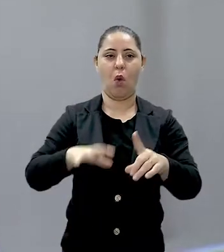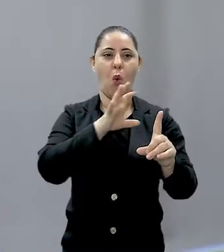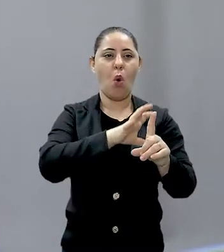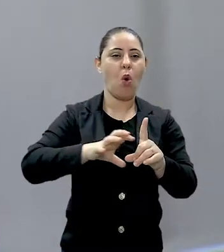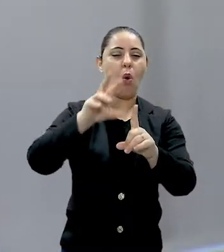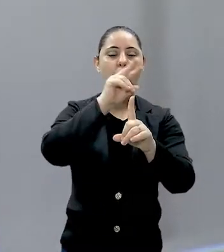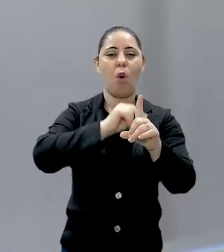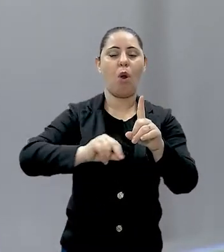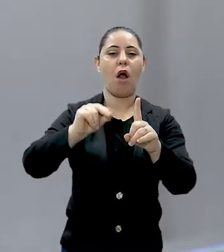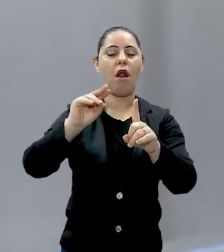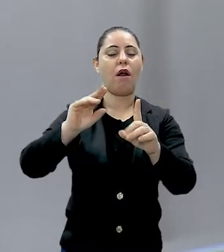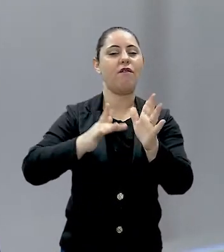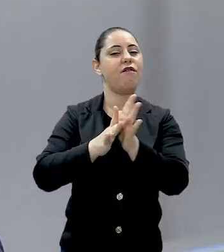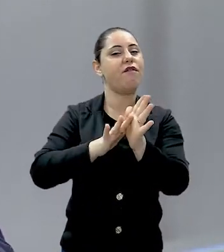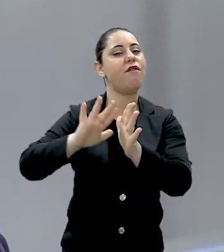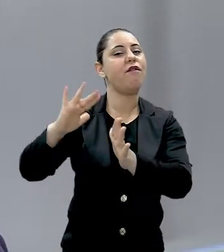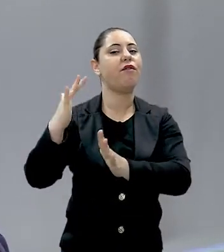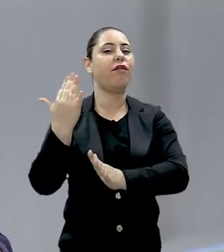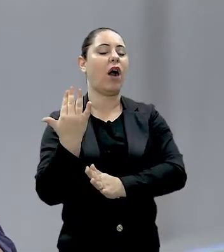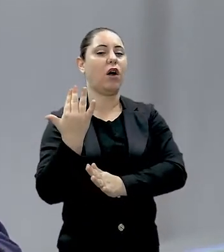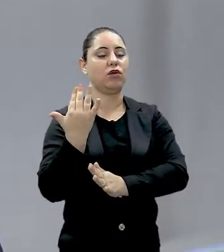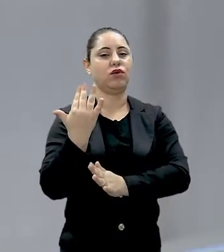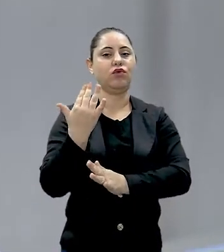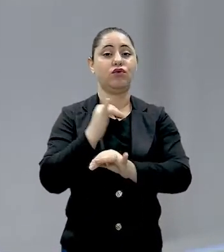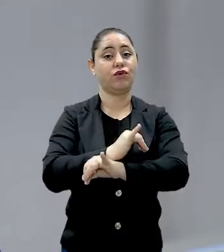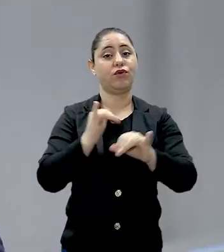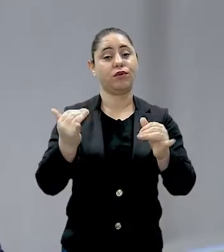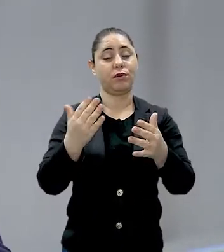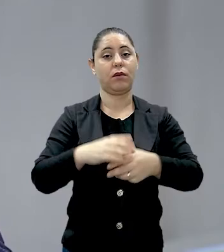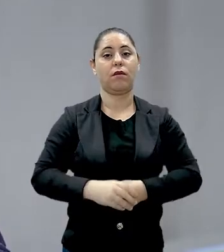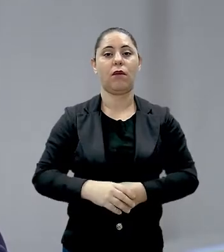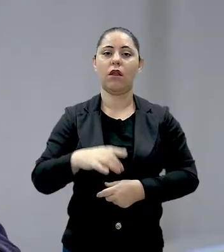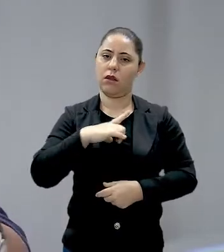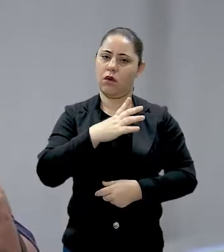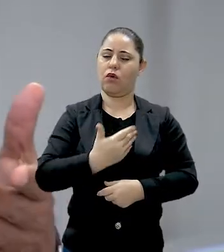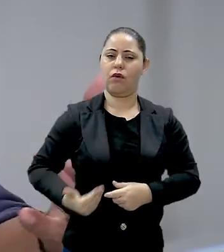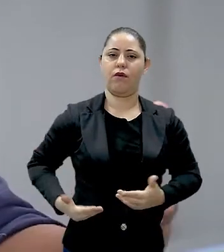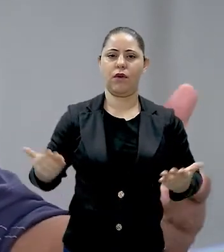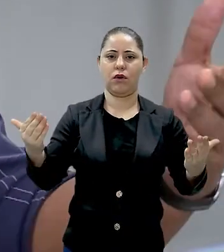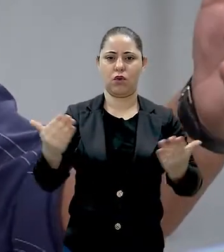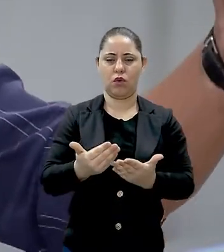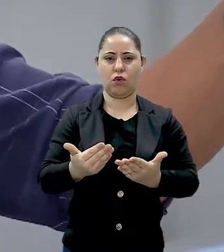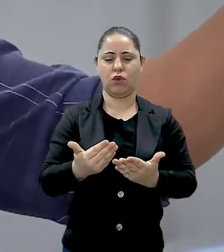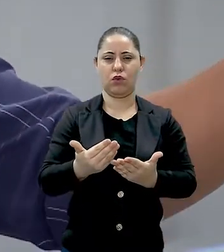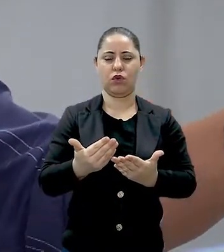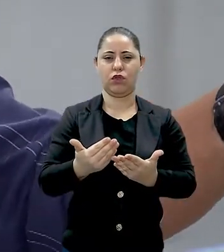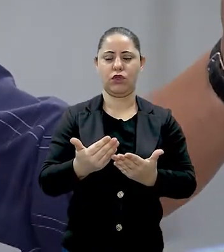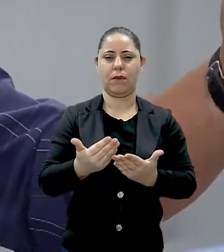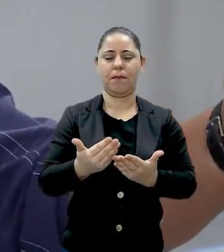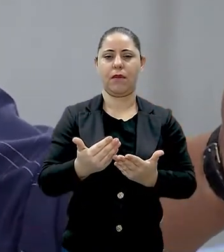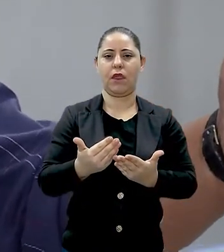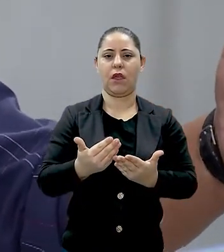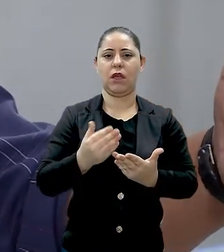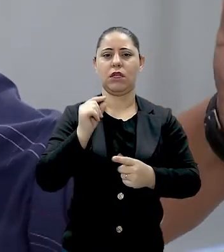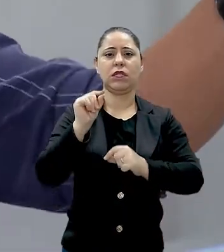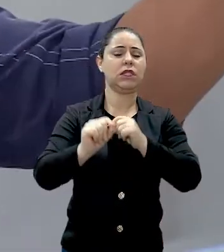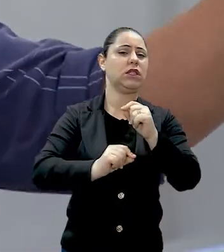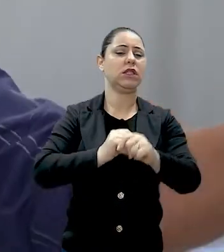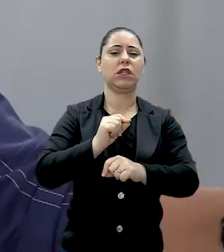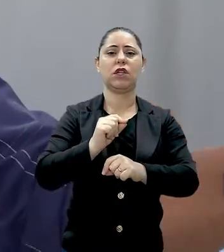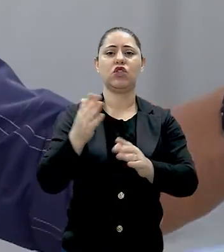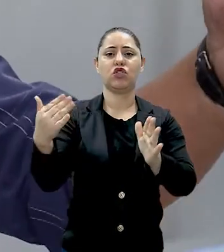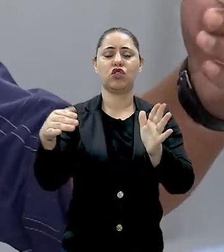governado por influência de mentira, por influência de fake news, por exemplo. Nós temos um governo hoje, um governo central no nosso país,